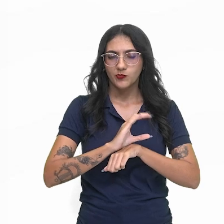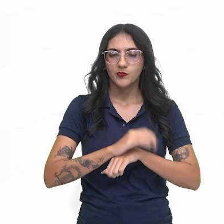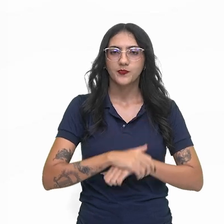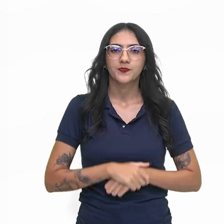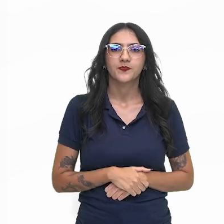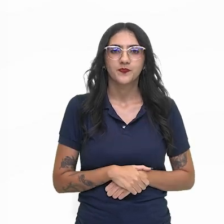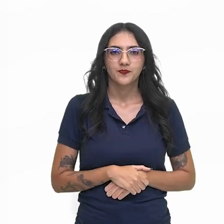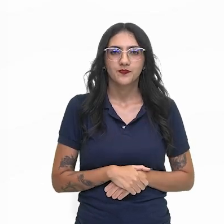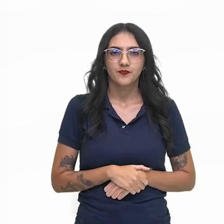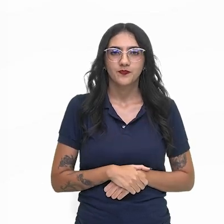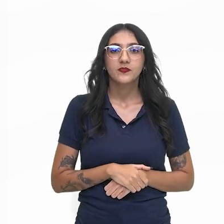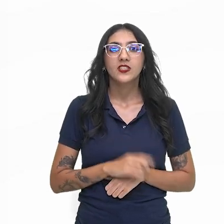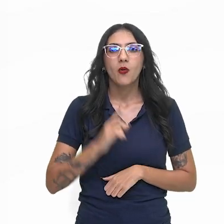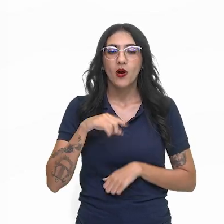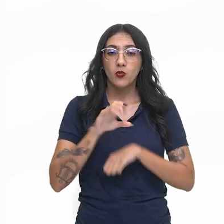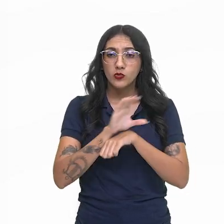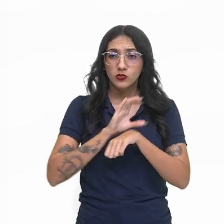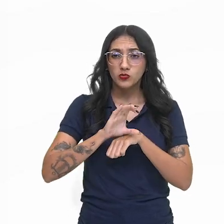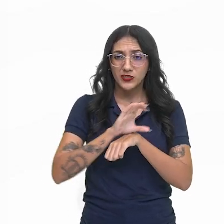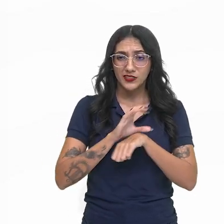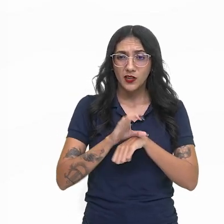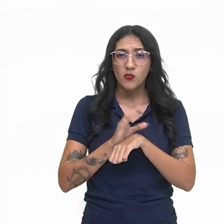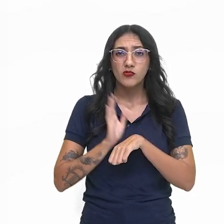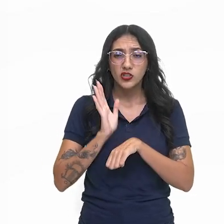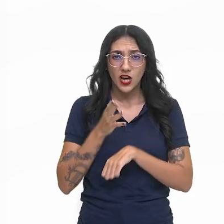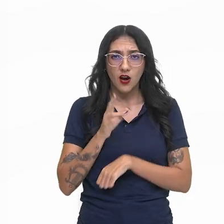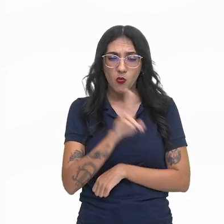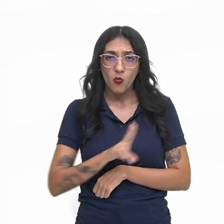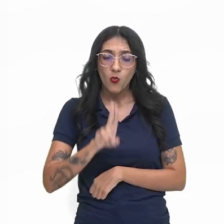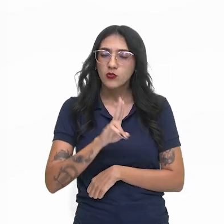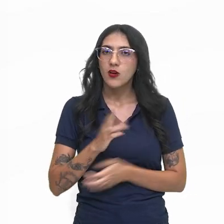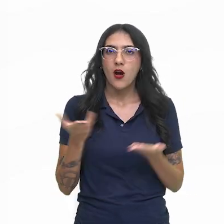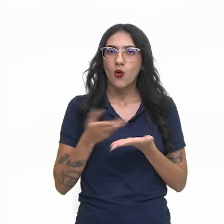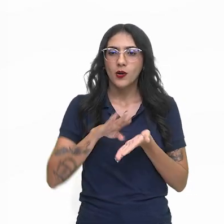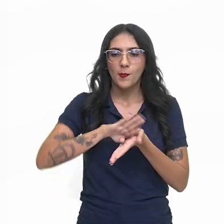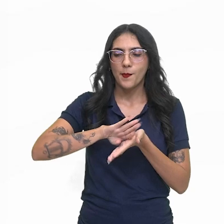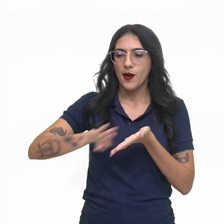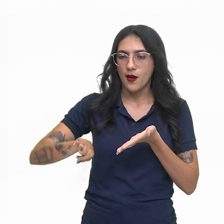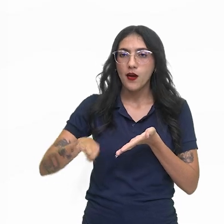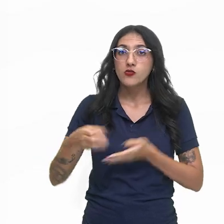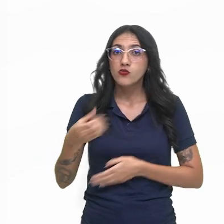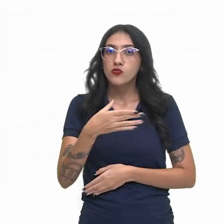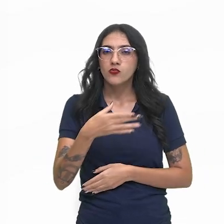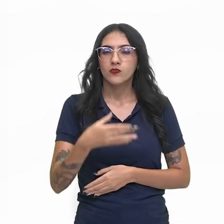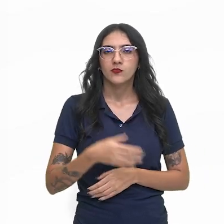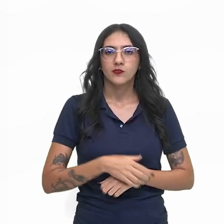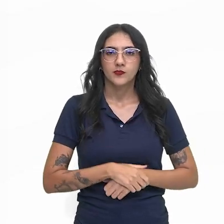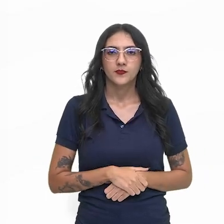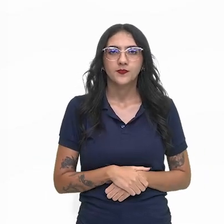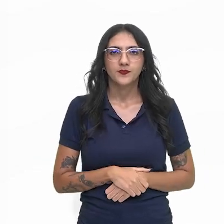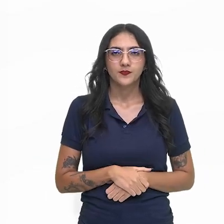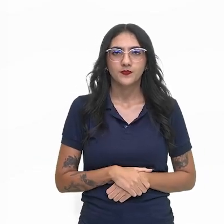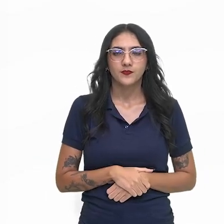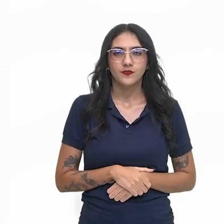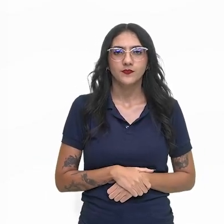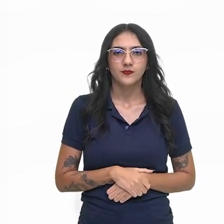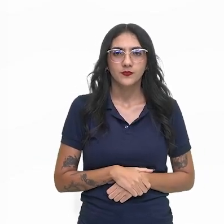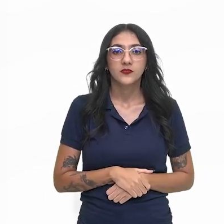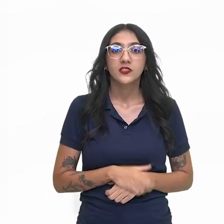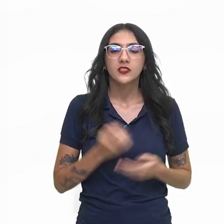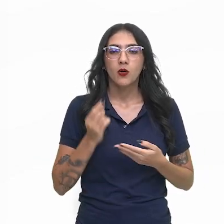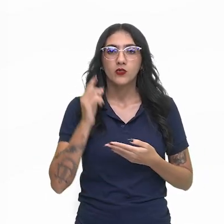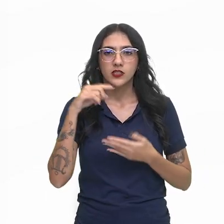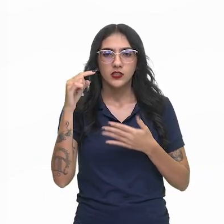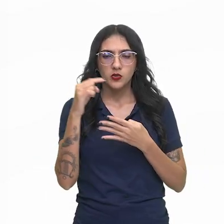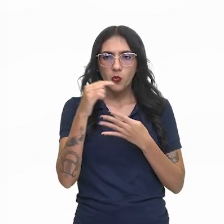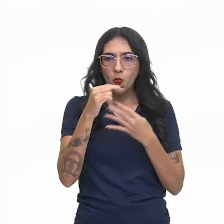Constituição. Então, aqui estava em vigor, né, seria substituída. Vou pedir aí para que vocês entendam que desses atos institucionais,